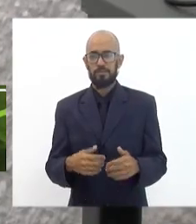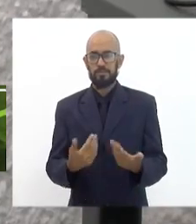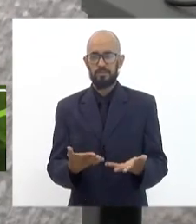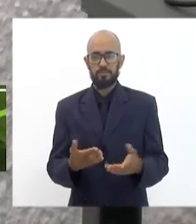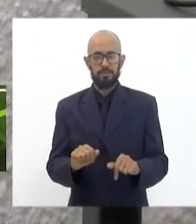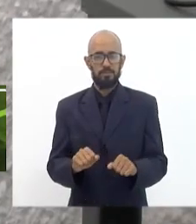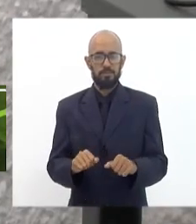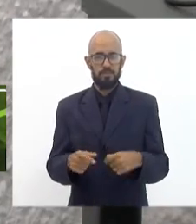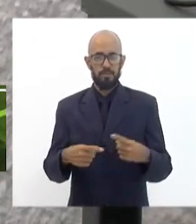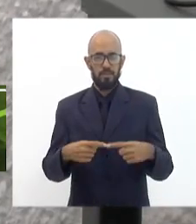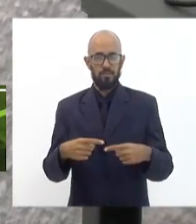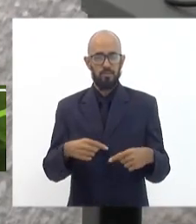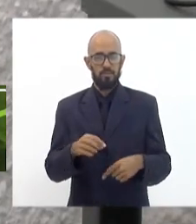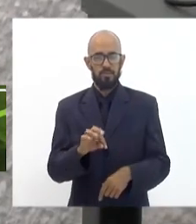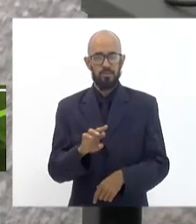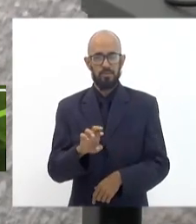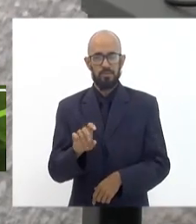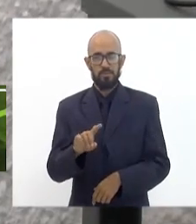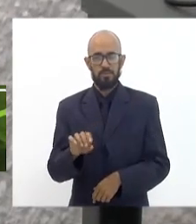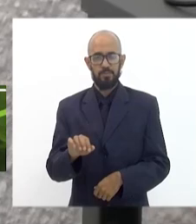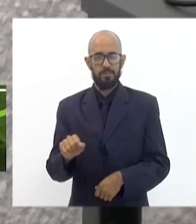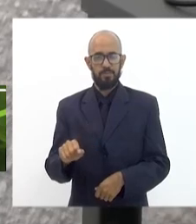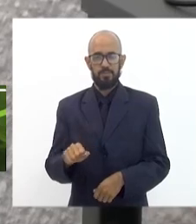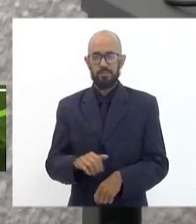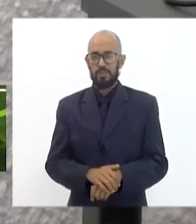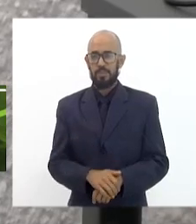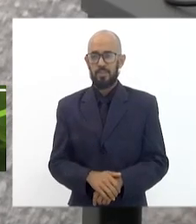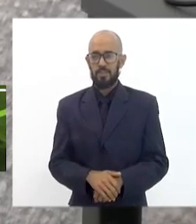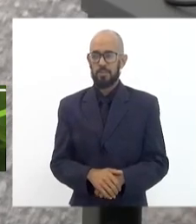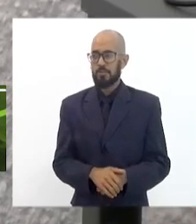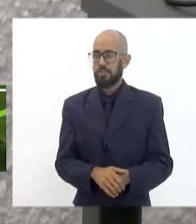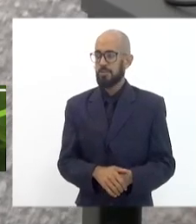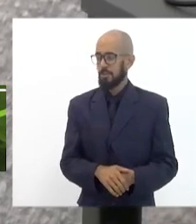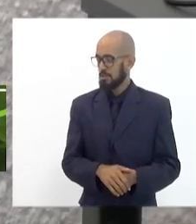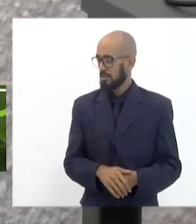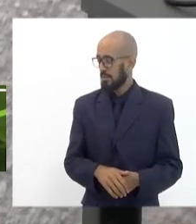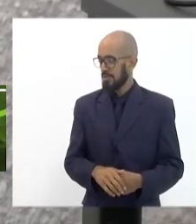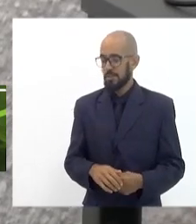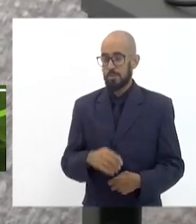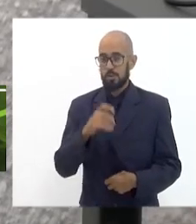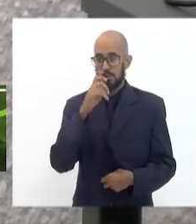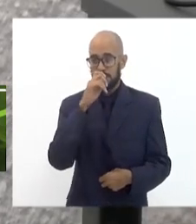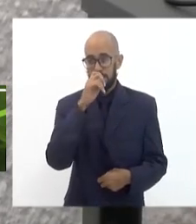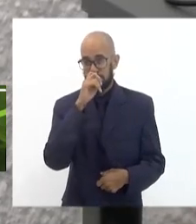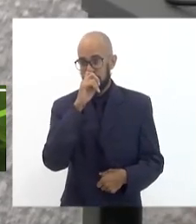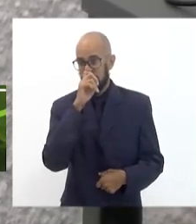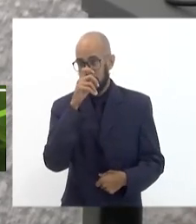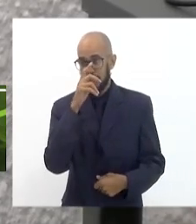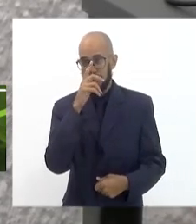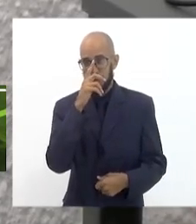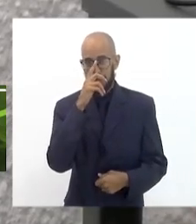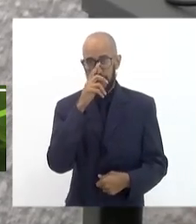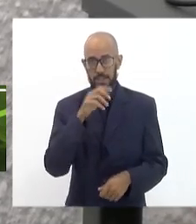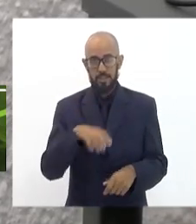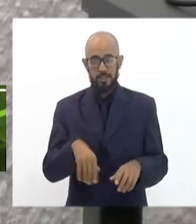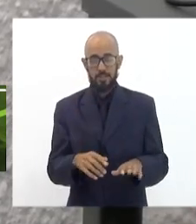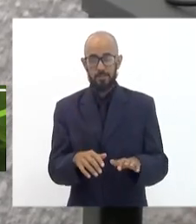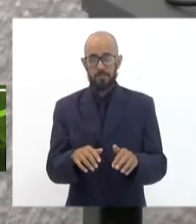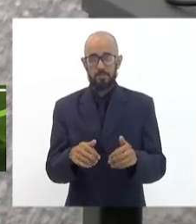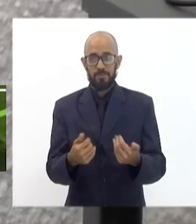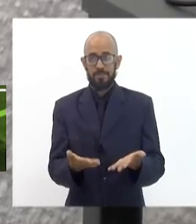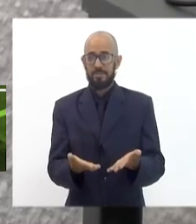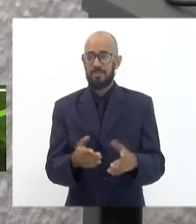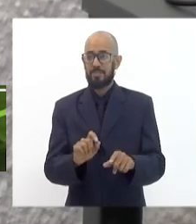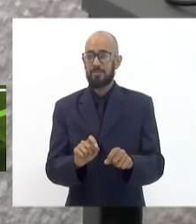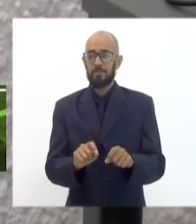na rua Teresa aqui do posto de gasolina que ficou tradicional que o proprietário chorou era a vida dele tava ali aquela questão toda eu tive que derrubar o posto depois que foi